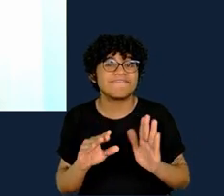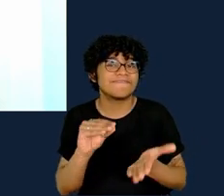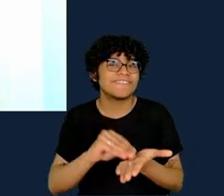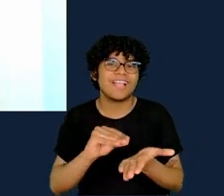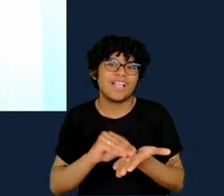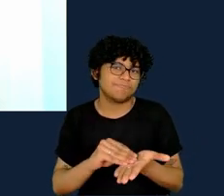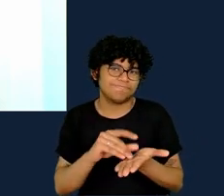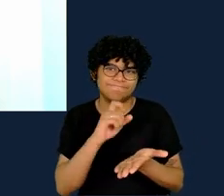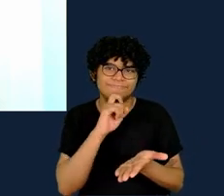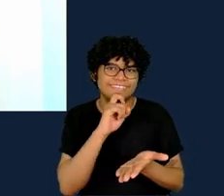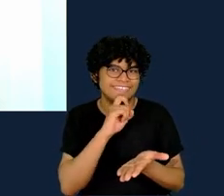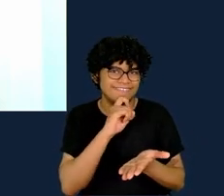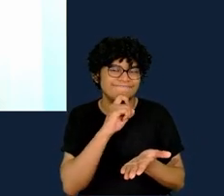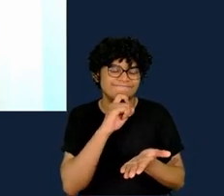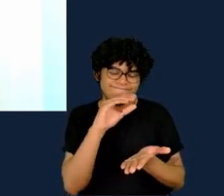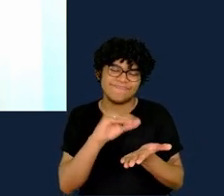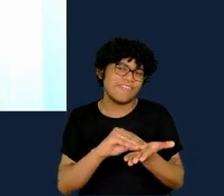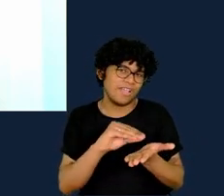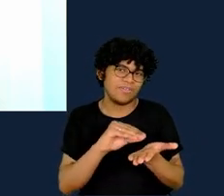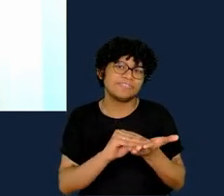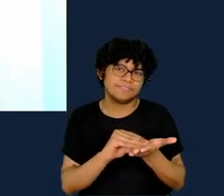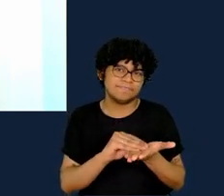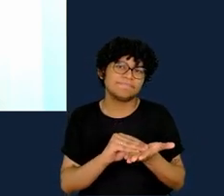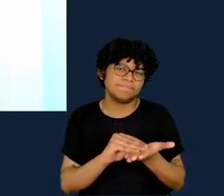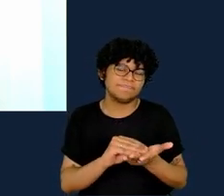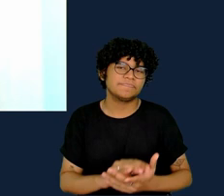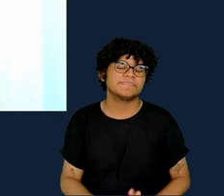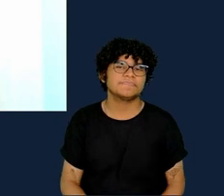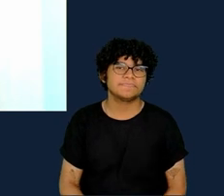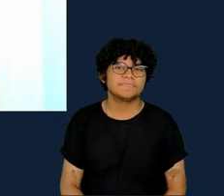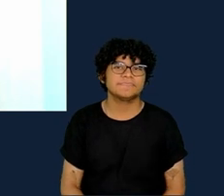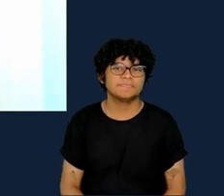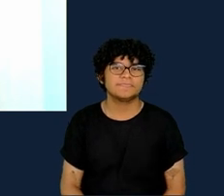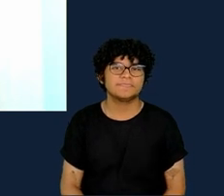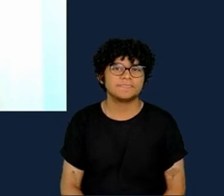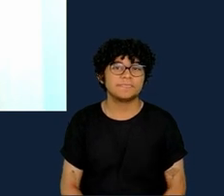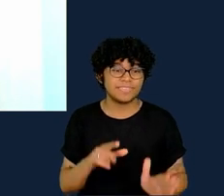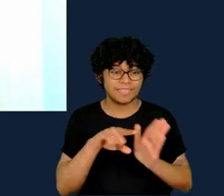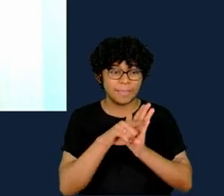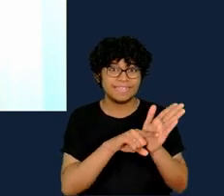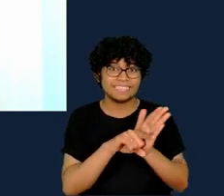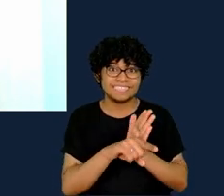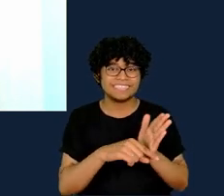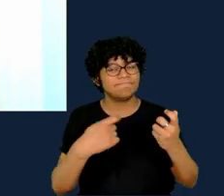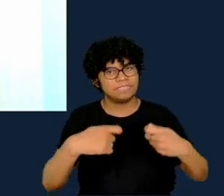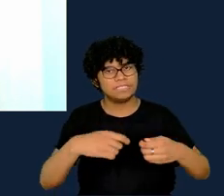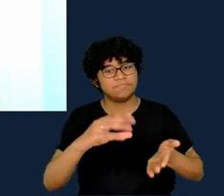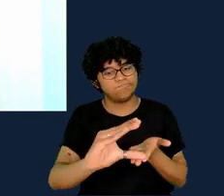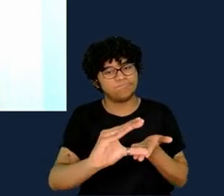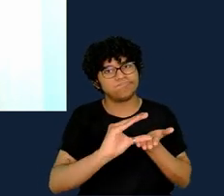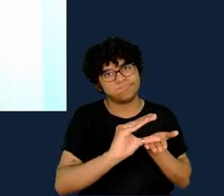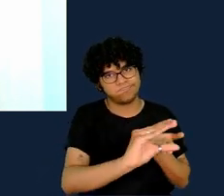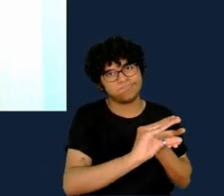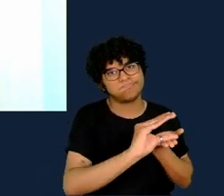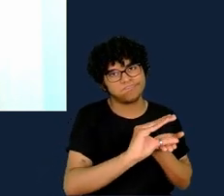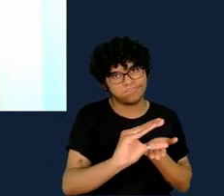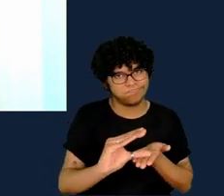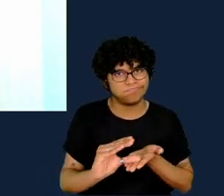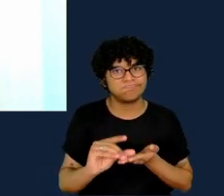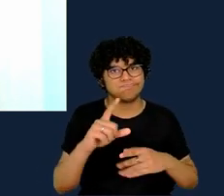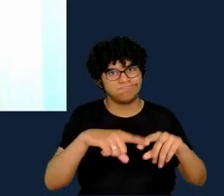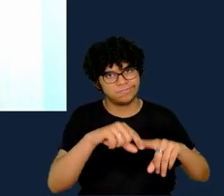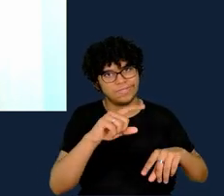que são que tem, né? Porque para fazer pesquisa precisa de recurso, né? Eu acho que é um dos desafios